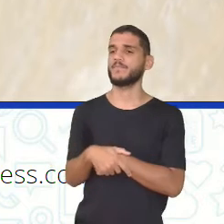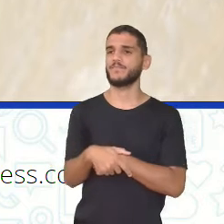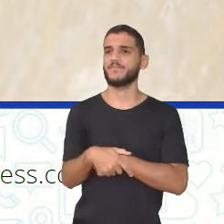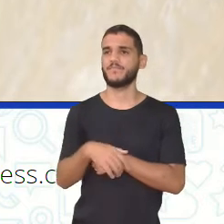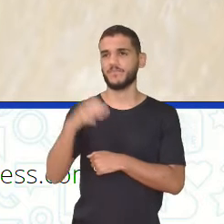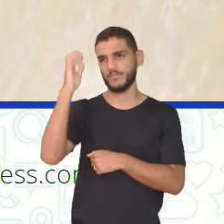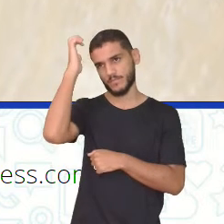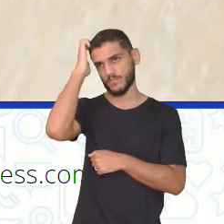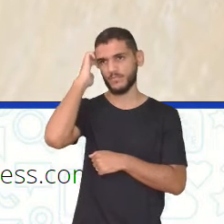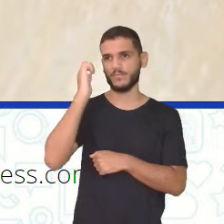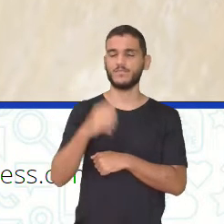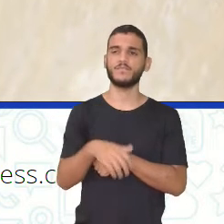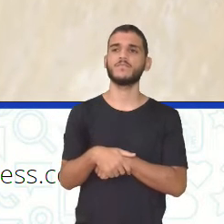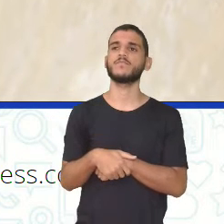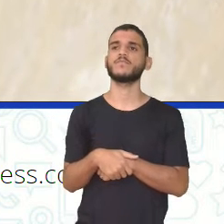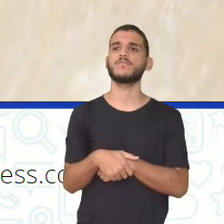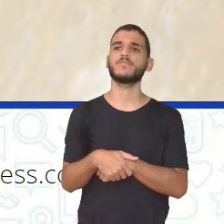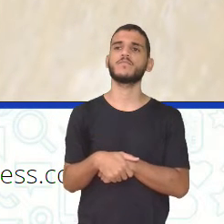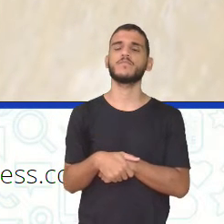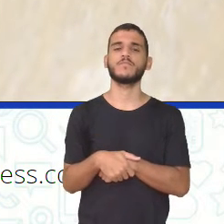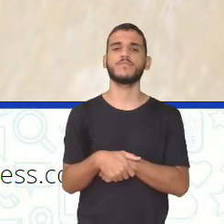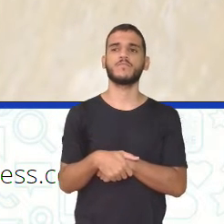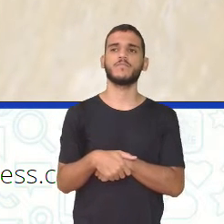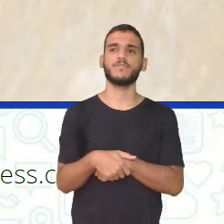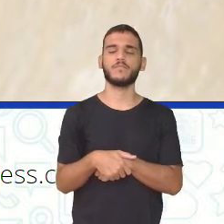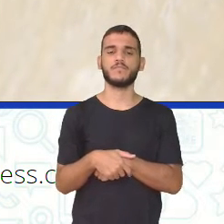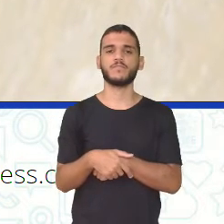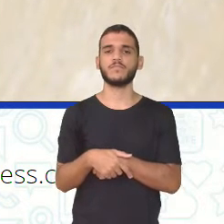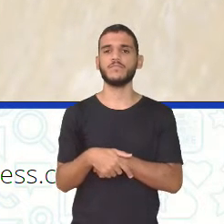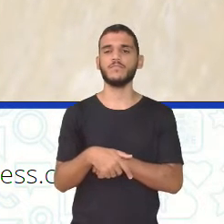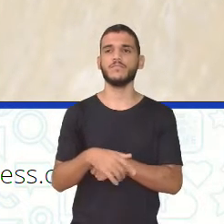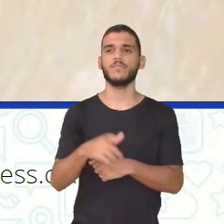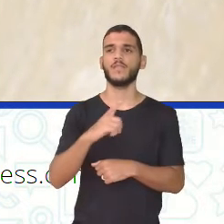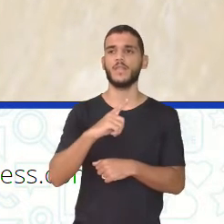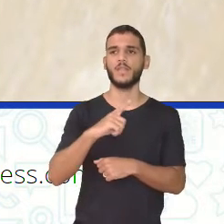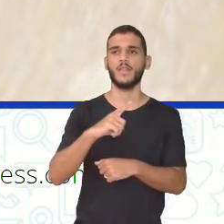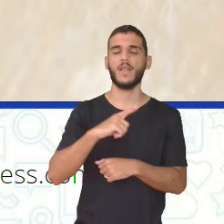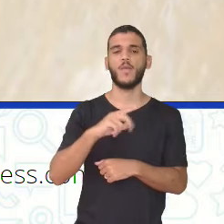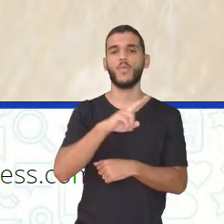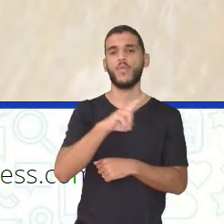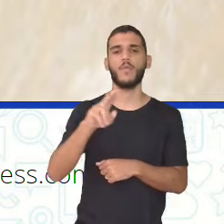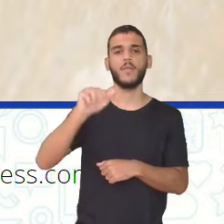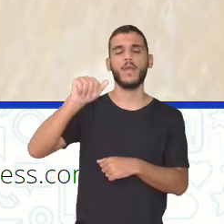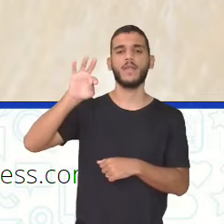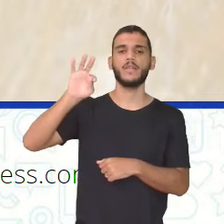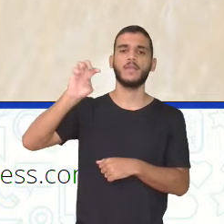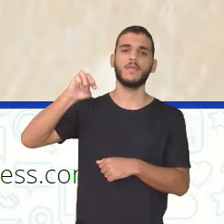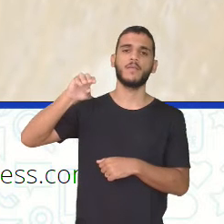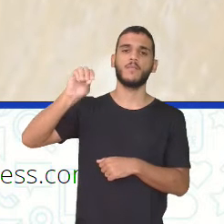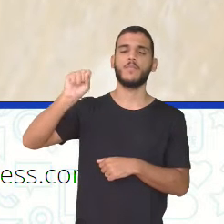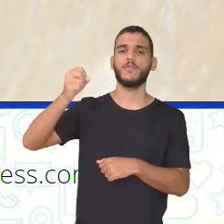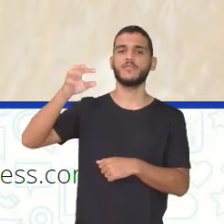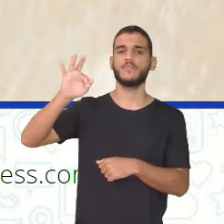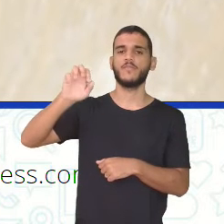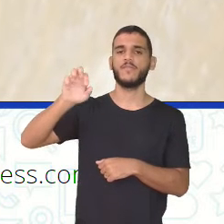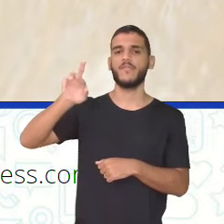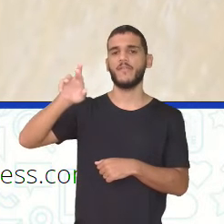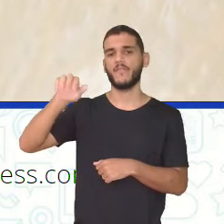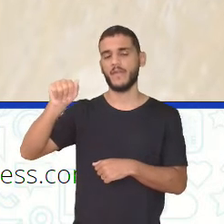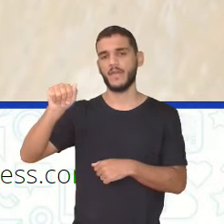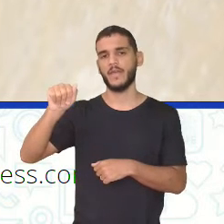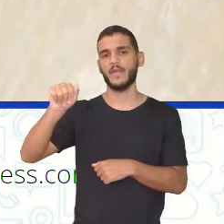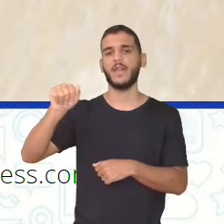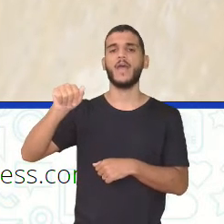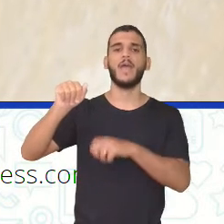fotos principais, né? E na de cima está escrito atmosfera, na da esquerda, água, na